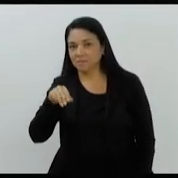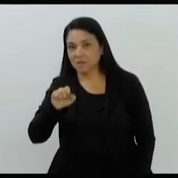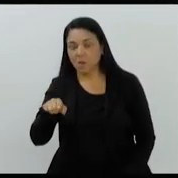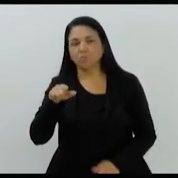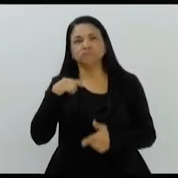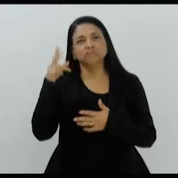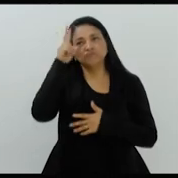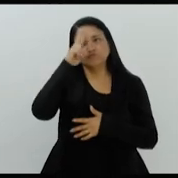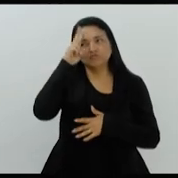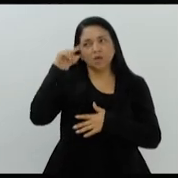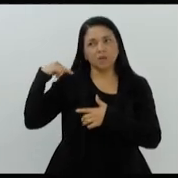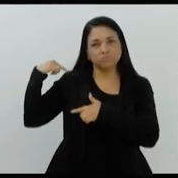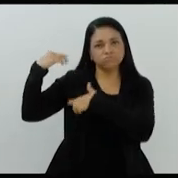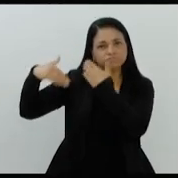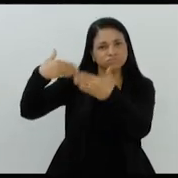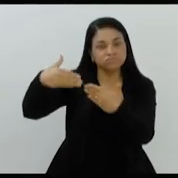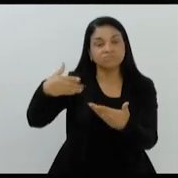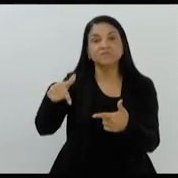médicos.